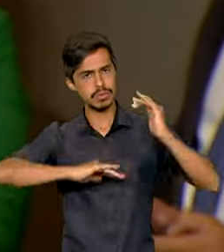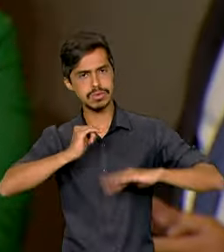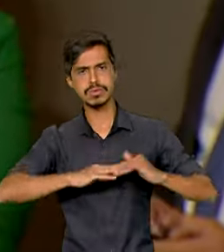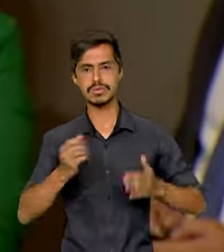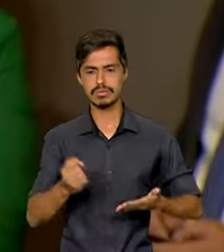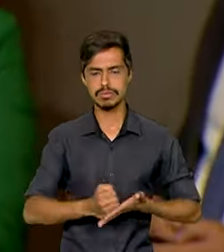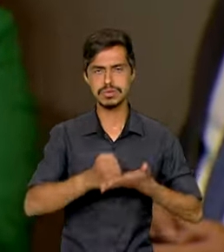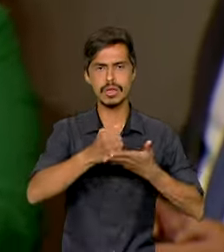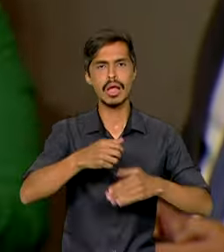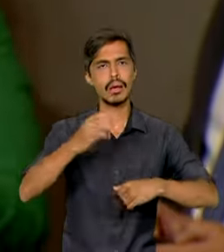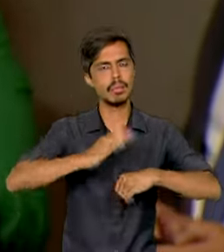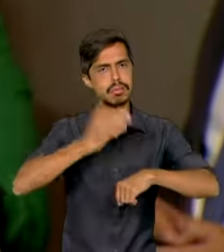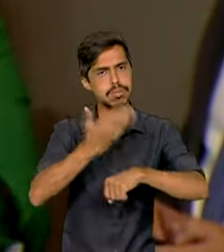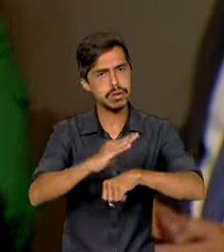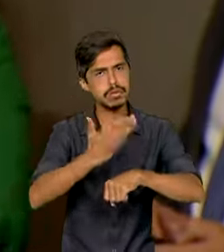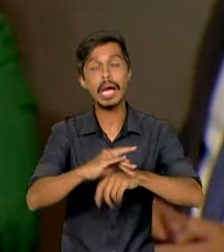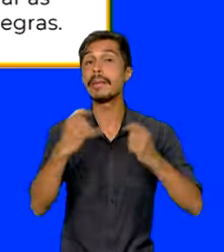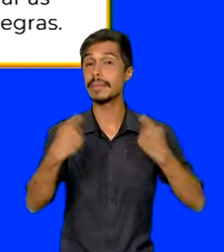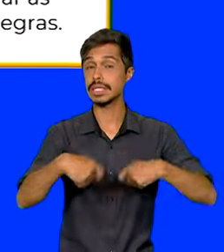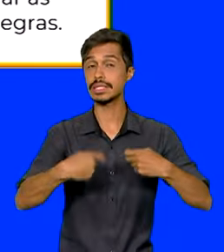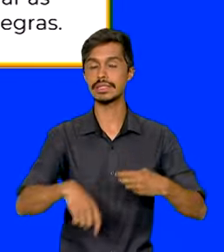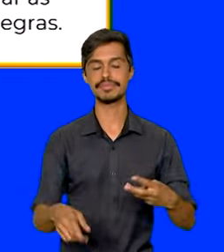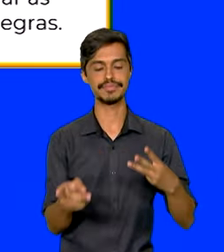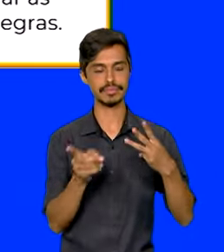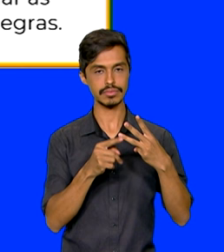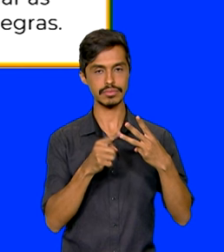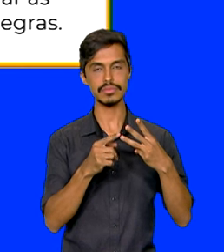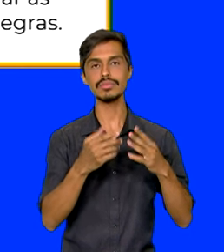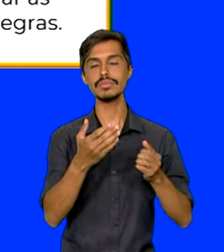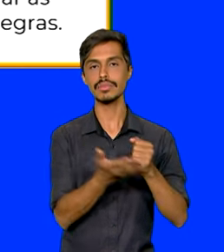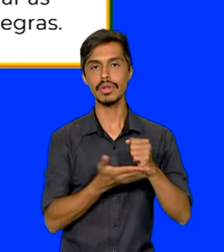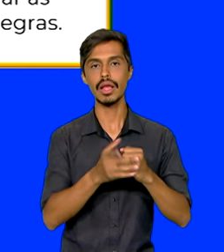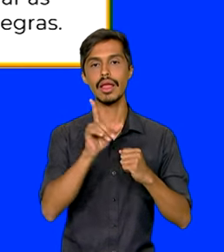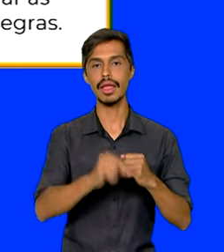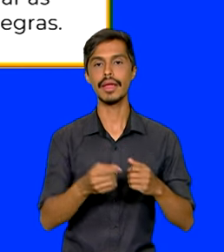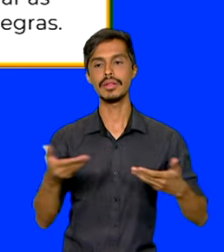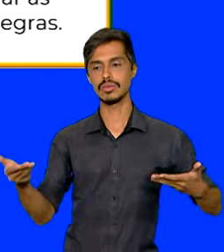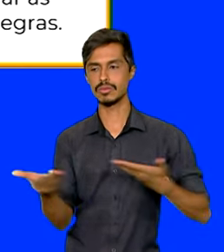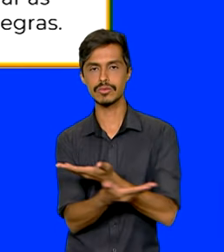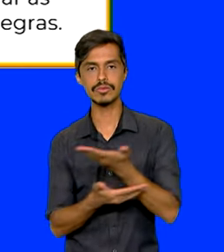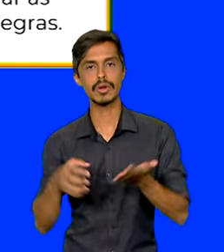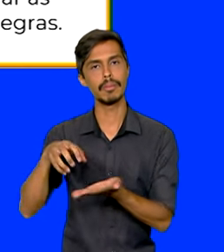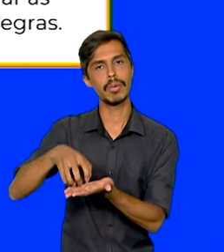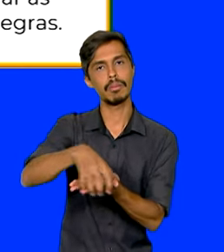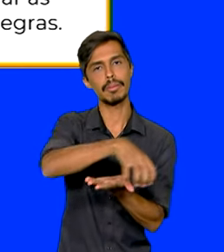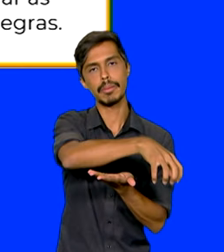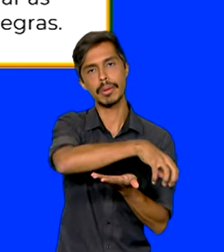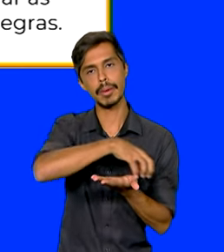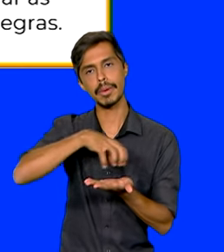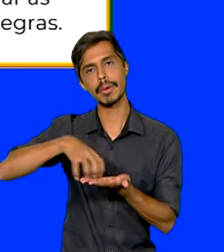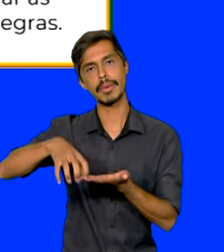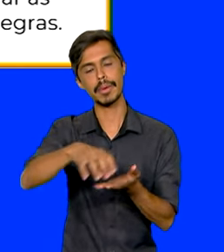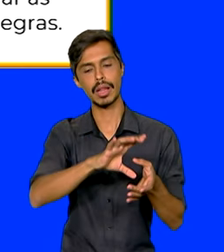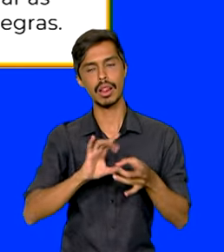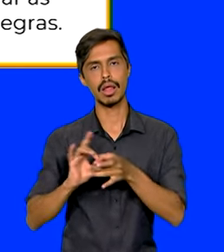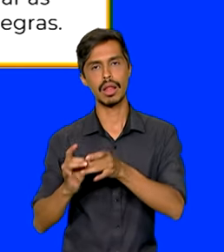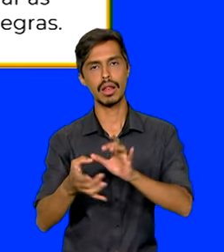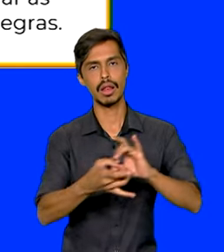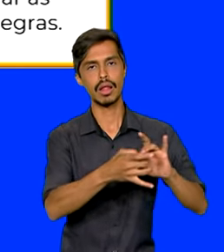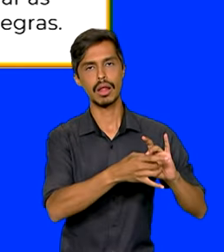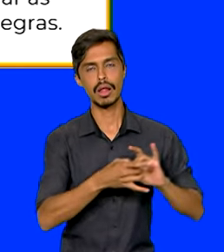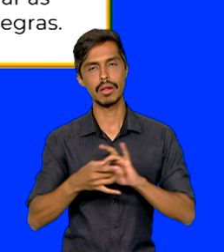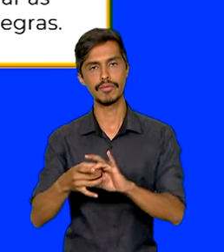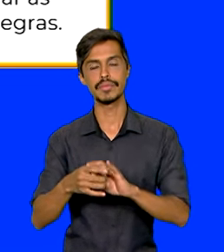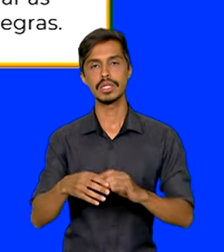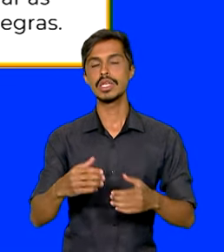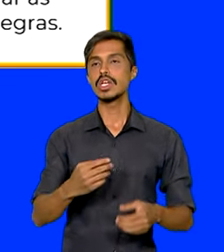permanente é tão importante. Um terceiro pilar é a cooperação institucional. Não é possível o Ministério da Saúde,